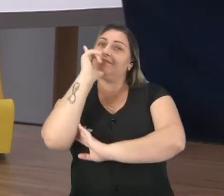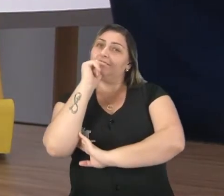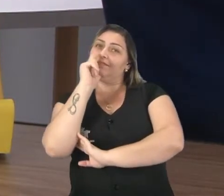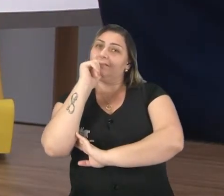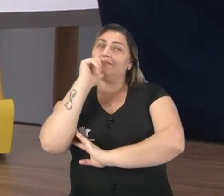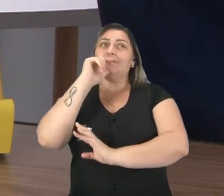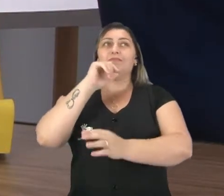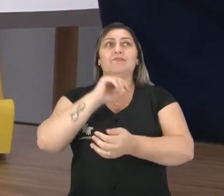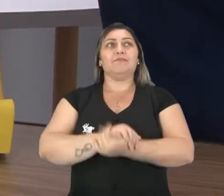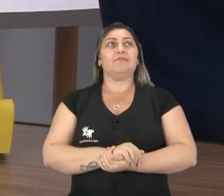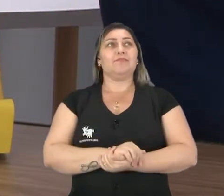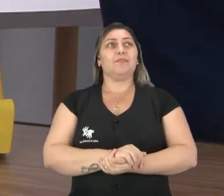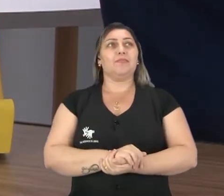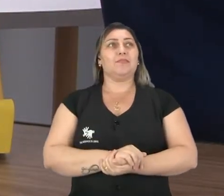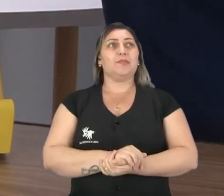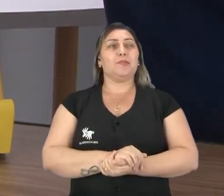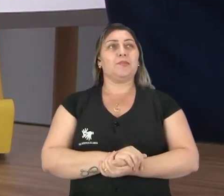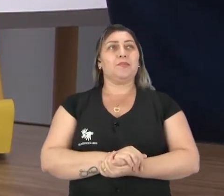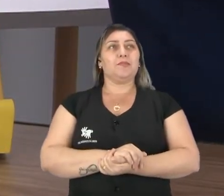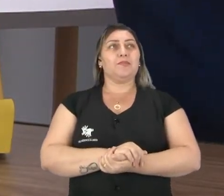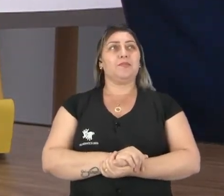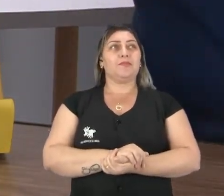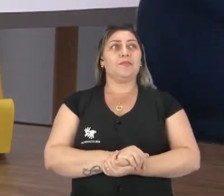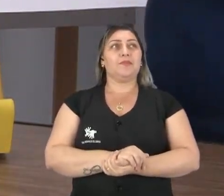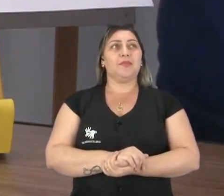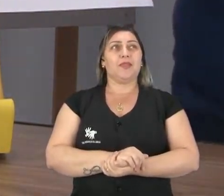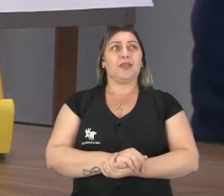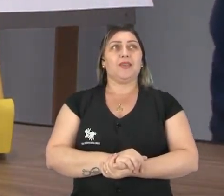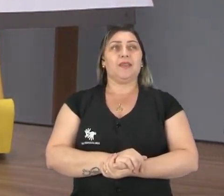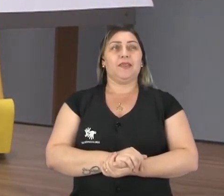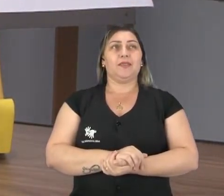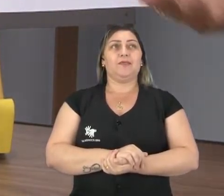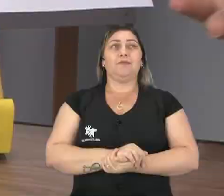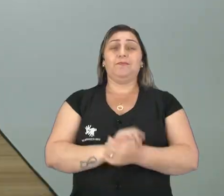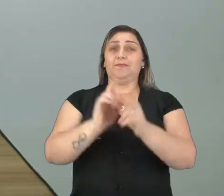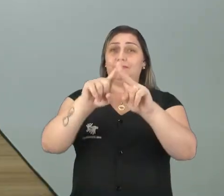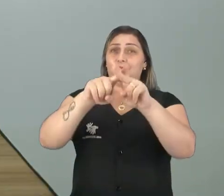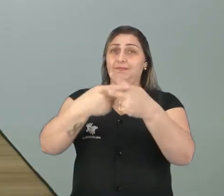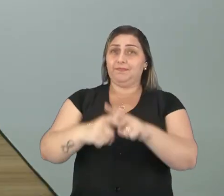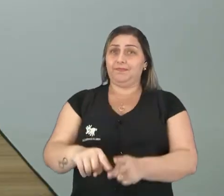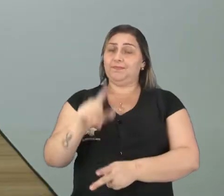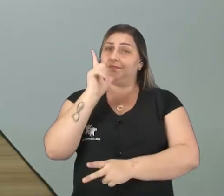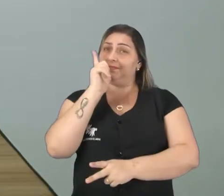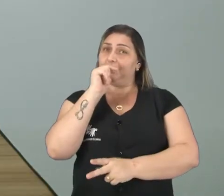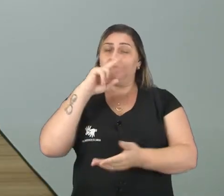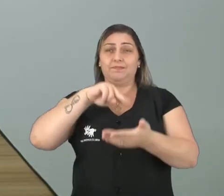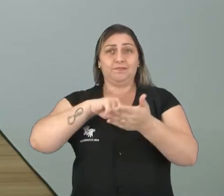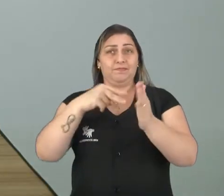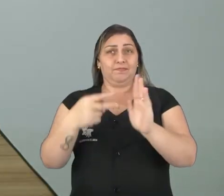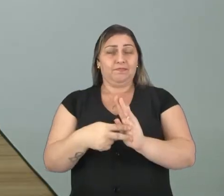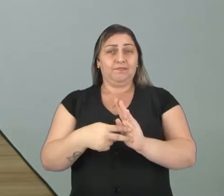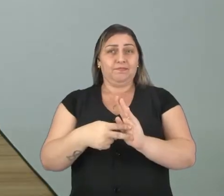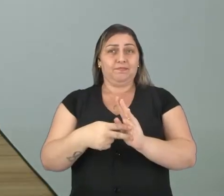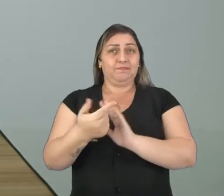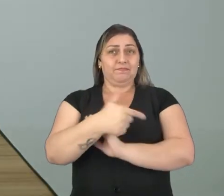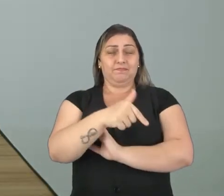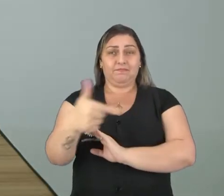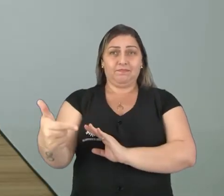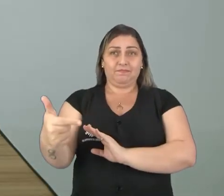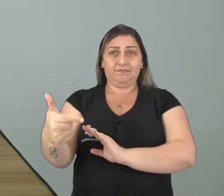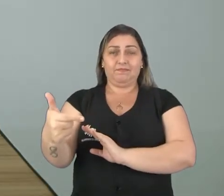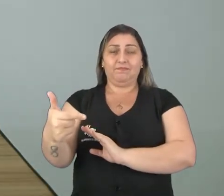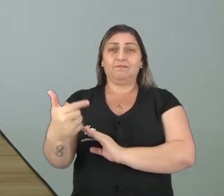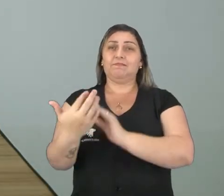ajuda na economia da água. Se consertarmos as torneiras, significa que não vai haver